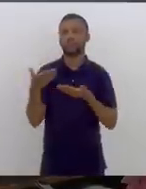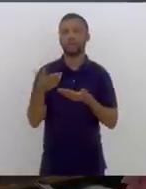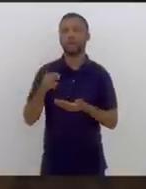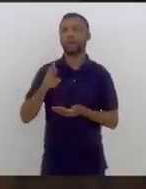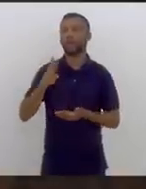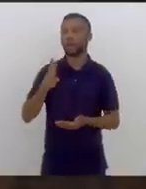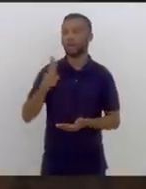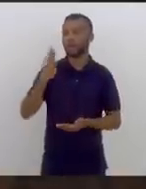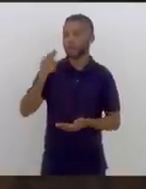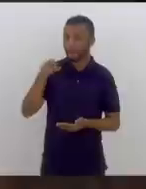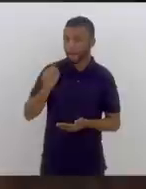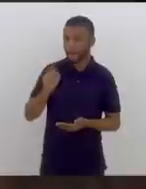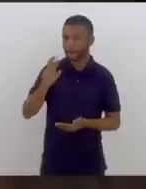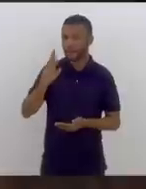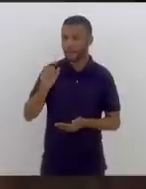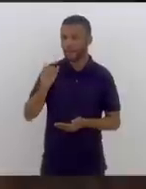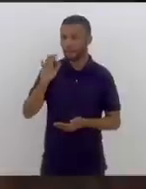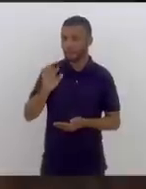Rubens Ribeiro